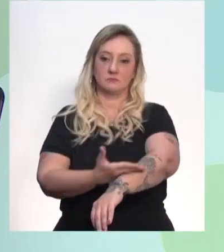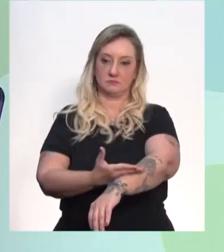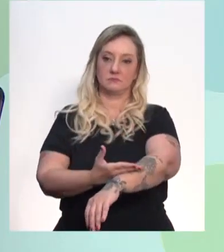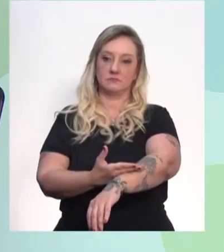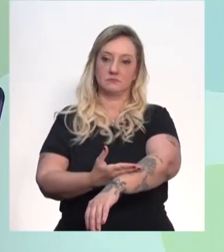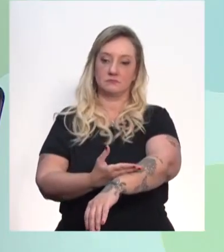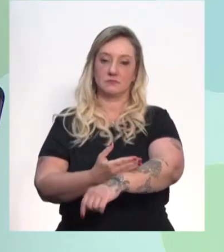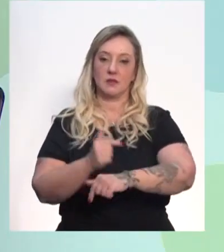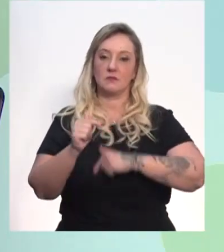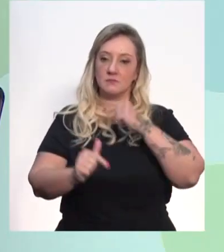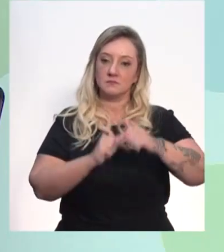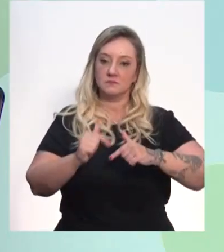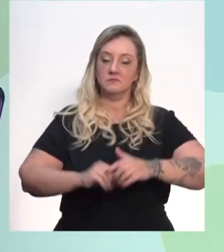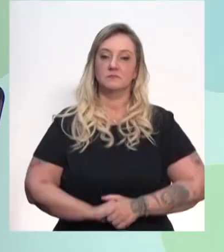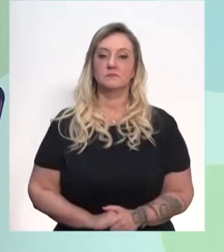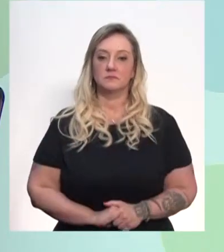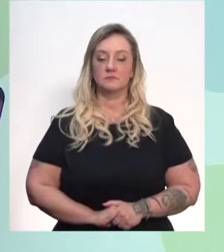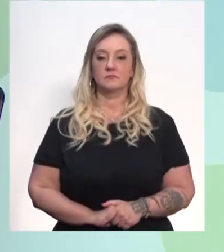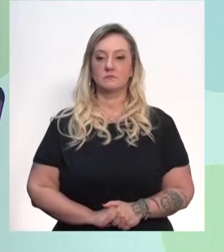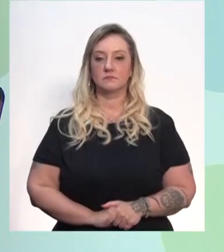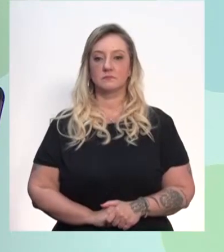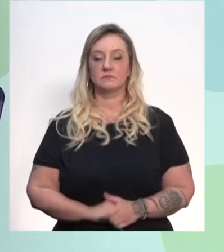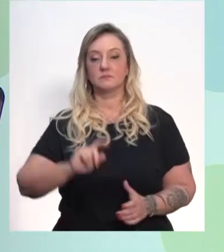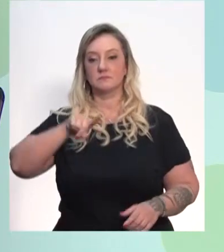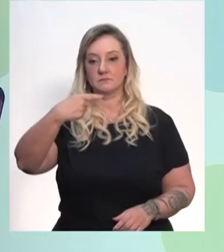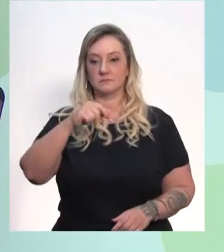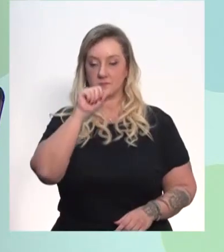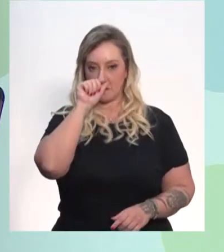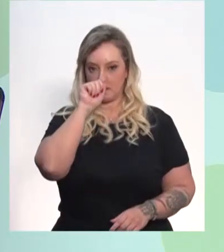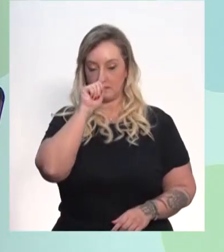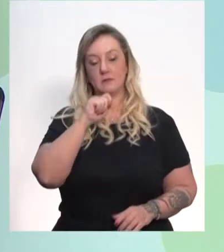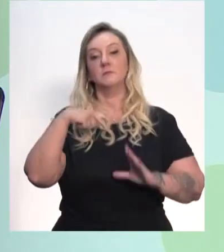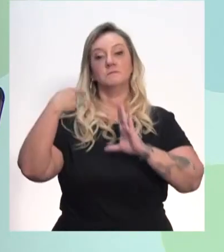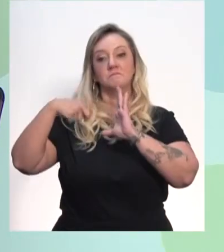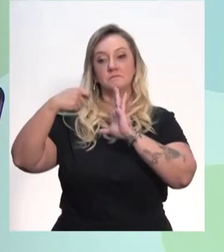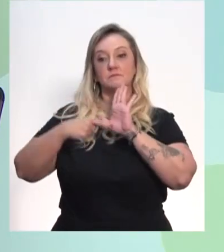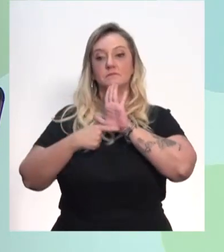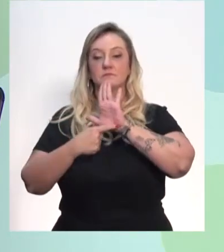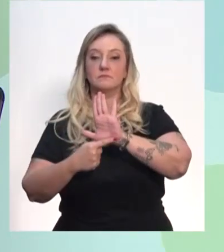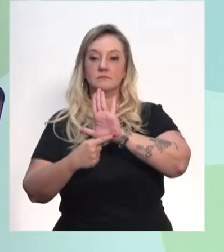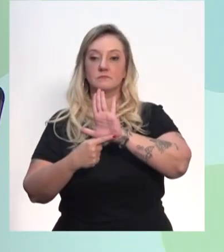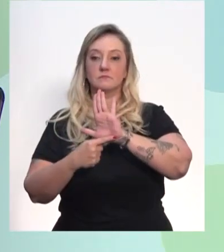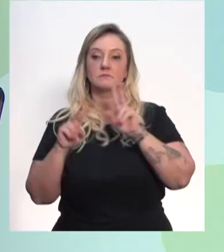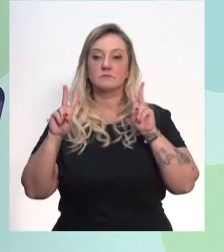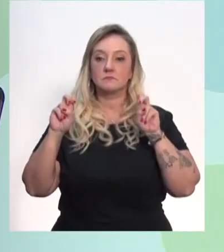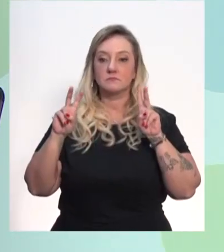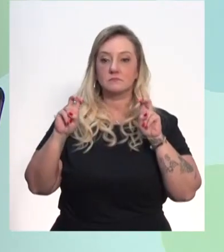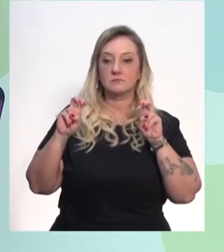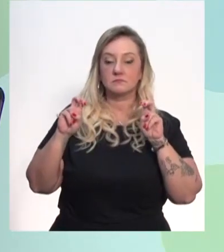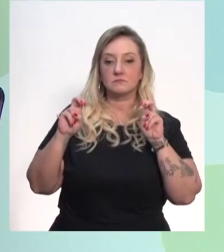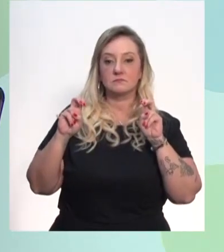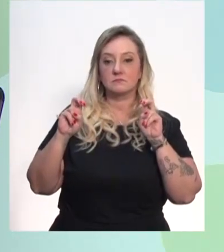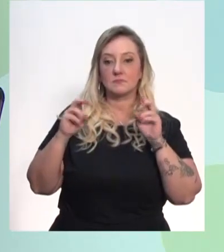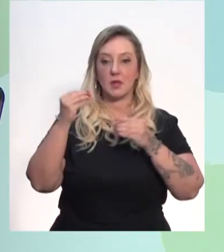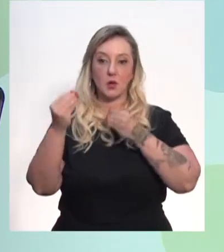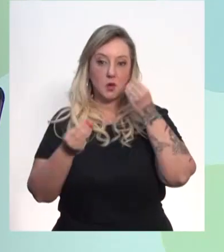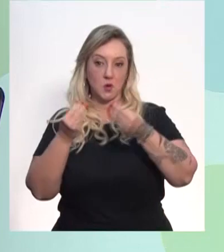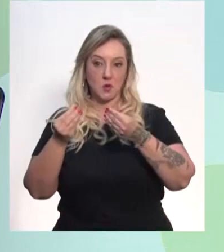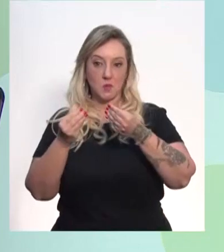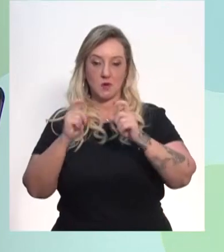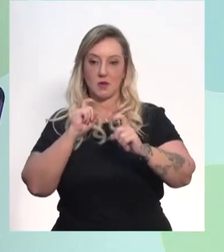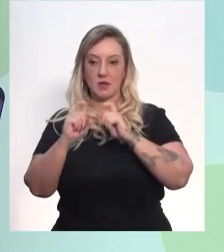né, em 10, 15 minutinhos, nem teríamos essa pretensão. Mas vários professores, comigo mesmo, alguns professores têm conversado, falam, João,